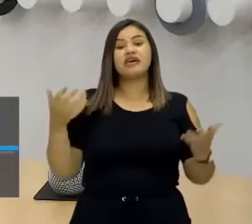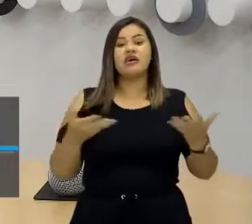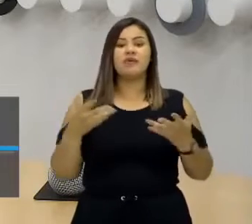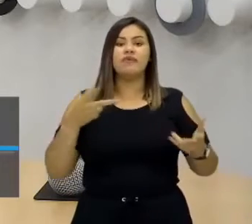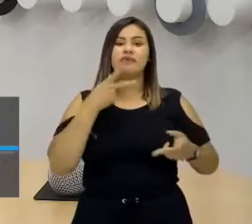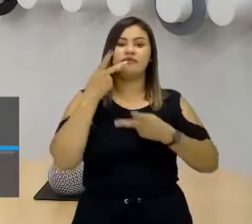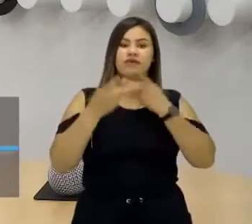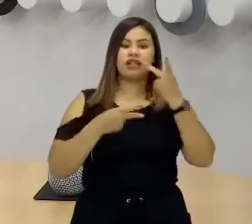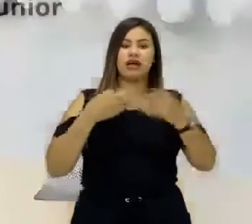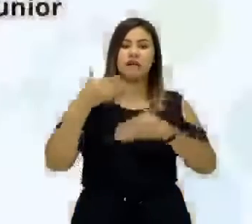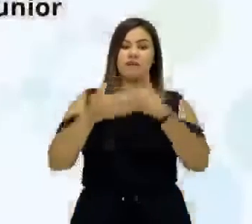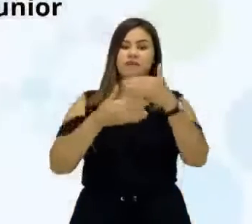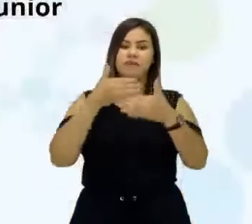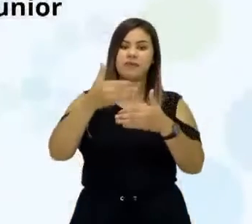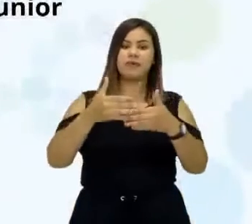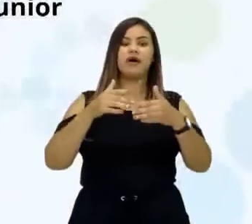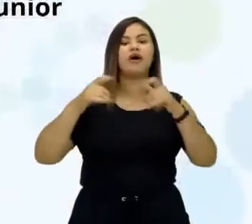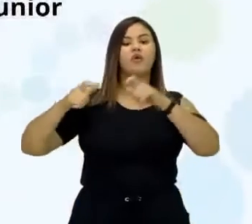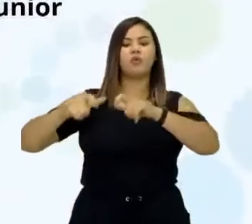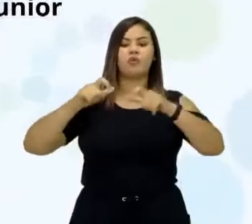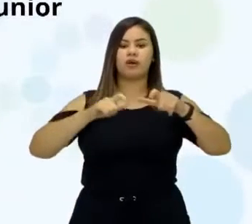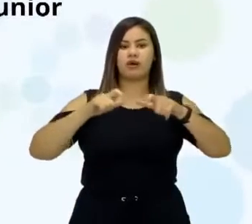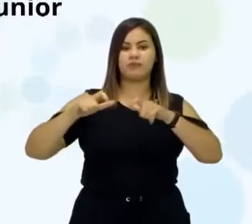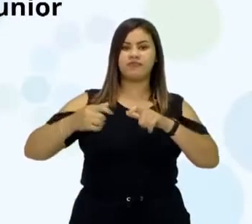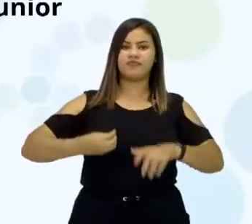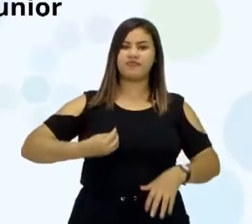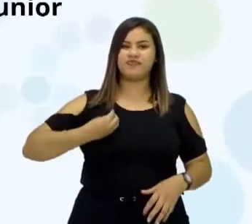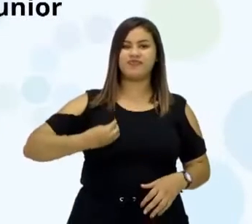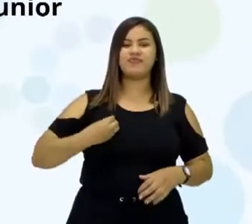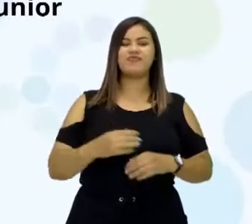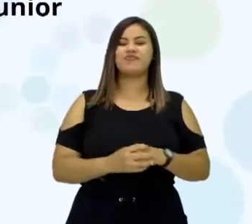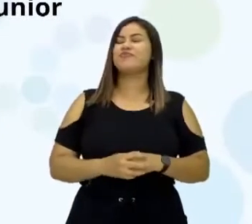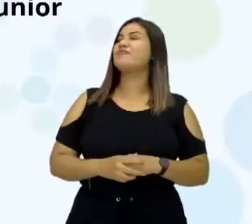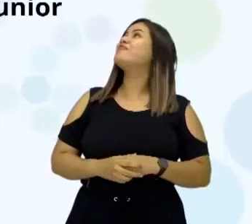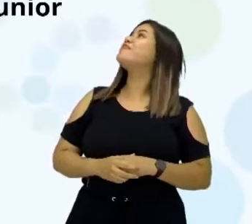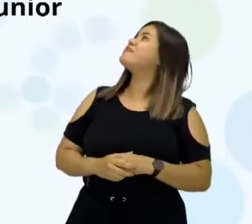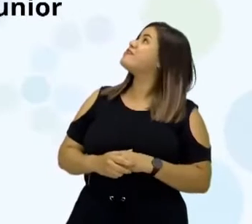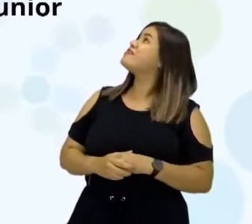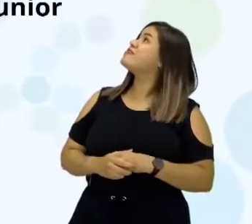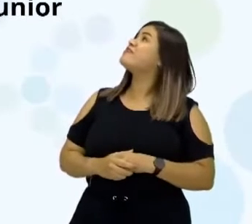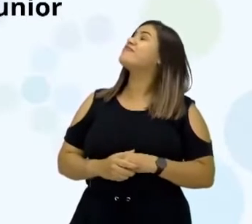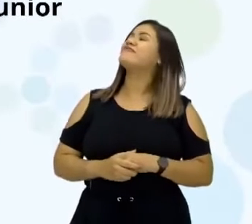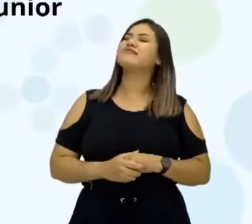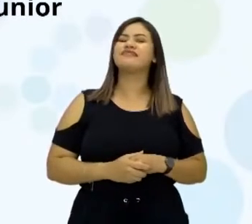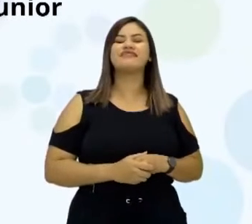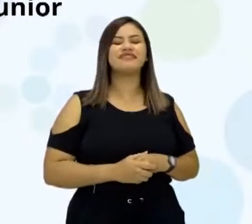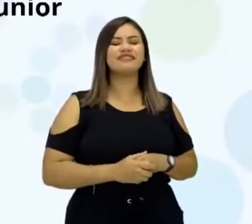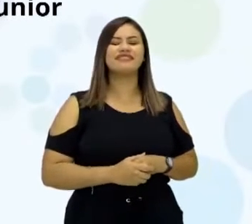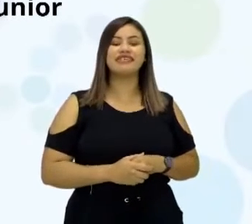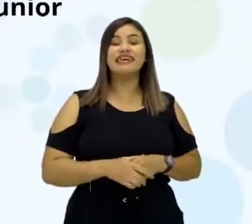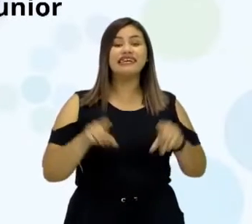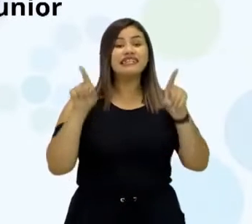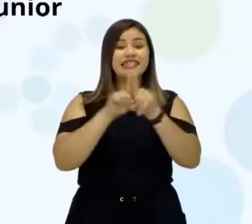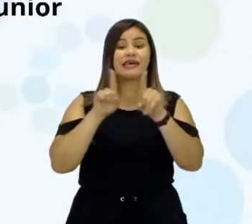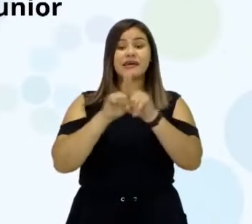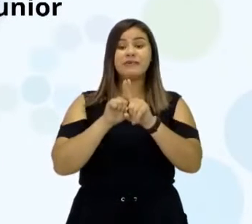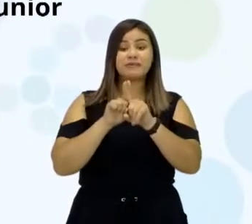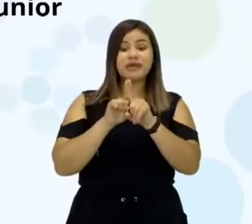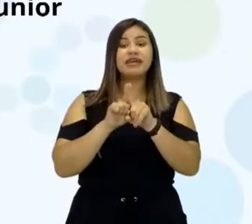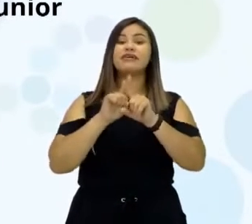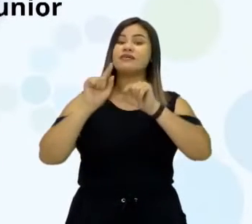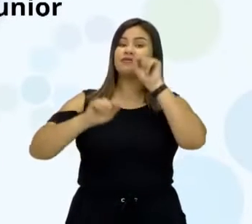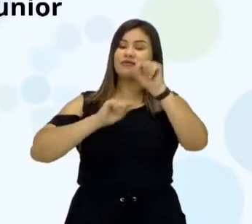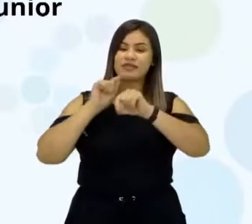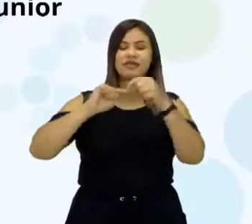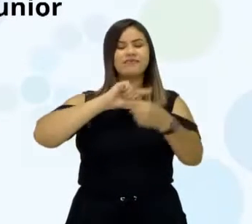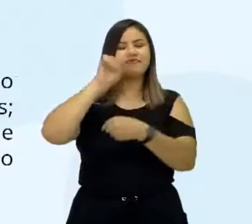coisas da produção e ocupação do espaço, que está aí na tela para vocês, ok? E também a gente já vai falar para vocês um pouco